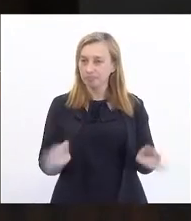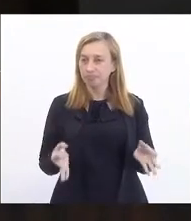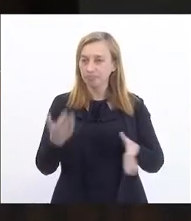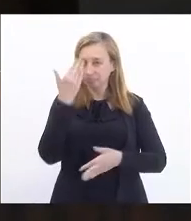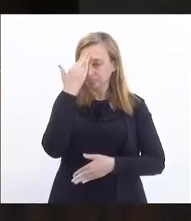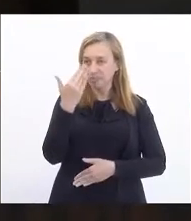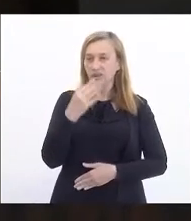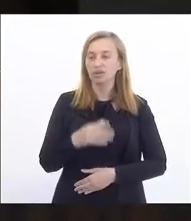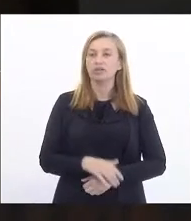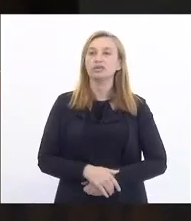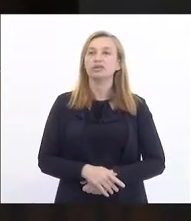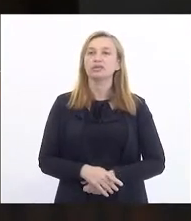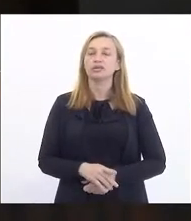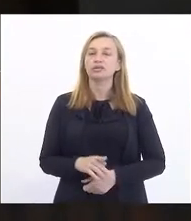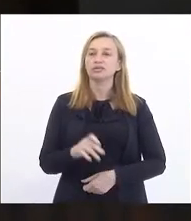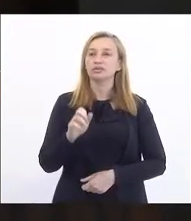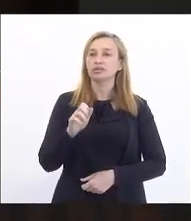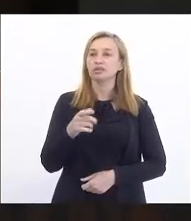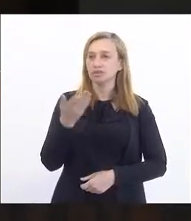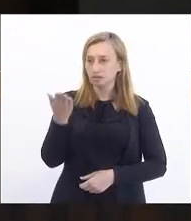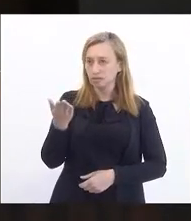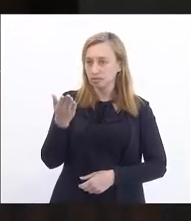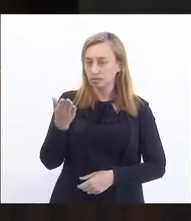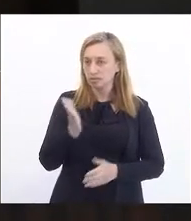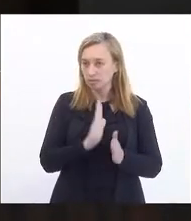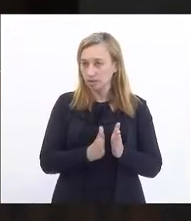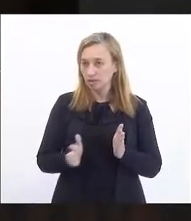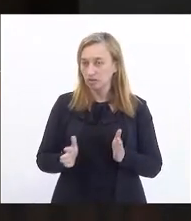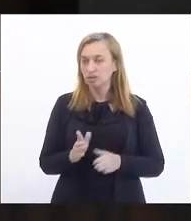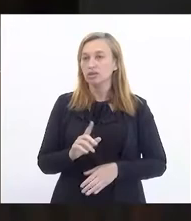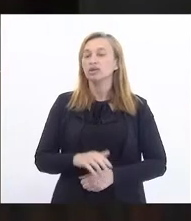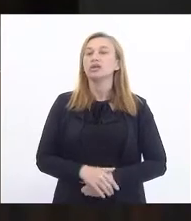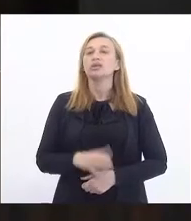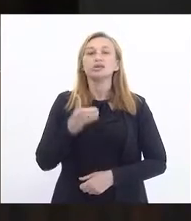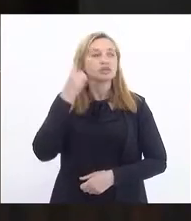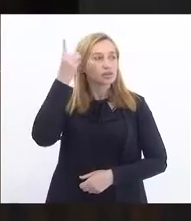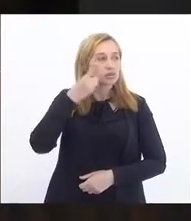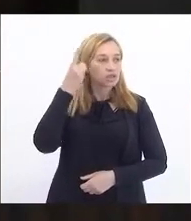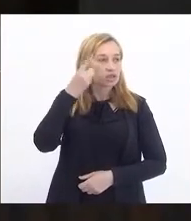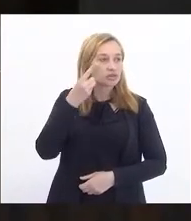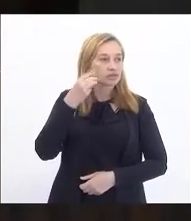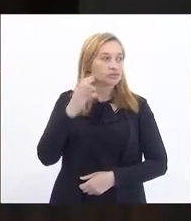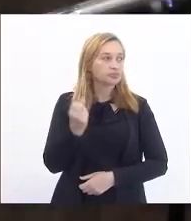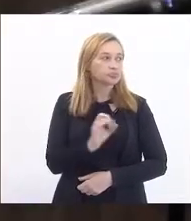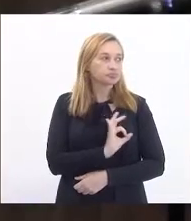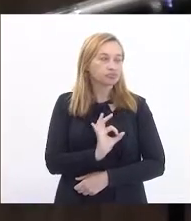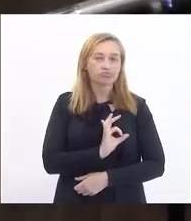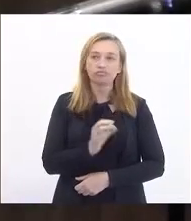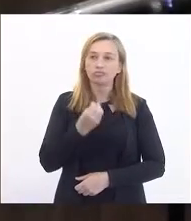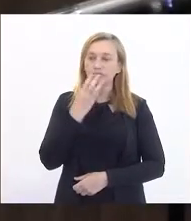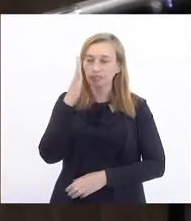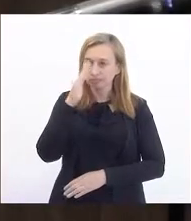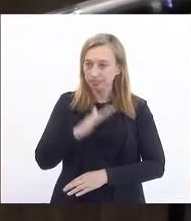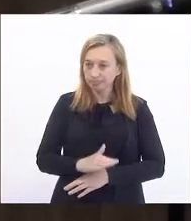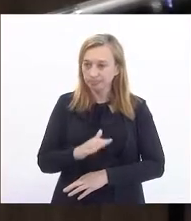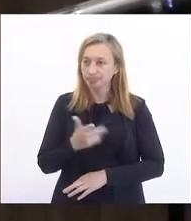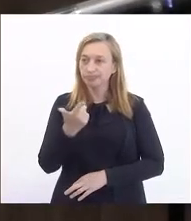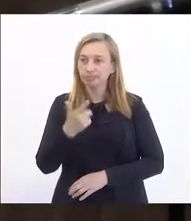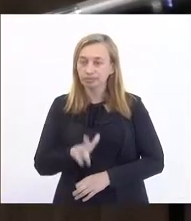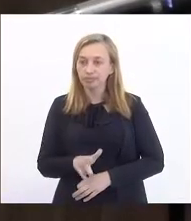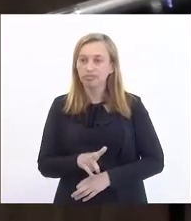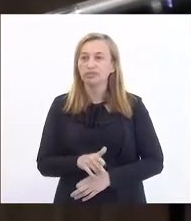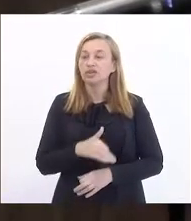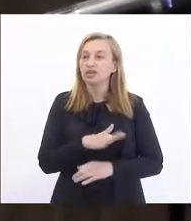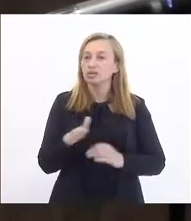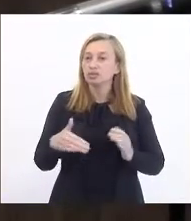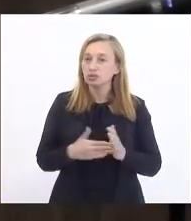possa ser necessário o primeiro pela ordem e a deputada Renata deputada Marta Rocha Presidente boa tarde mais uma vez